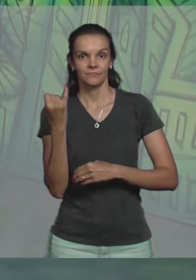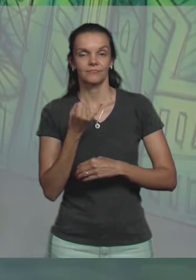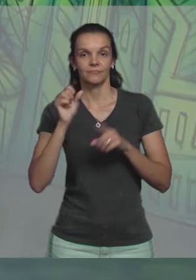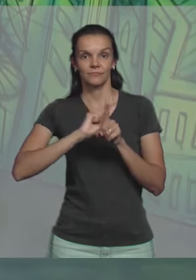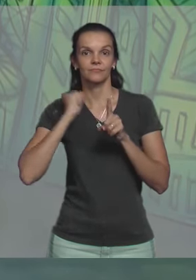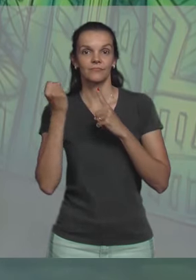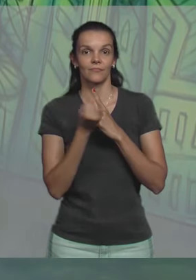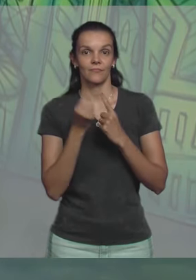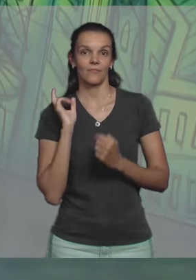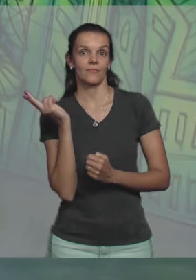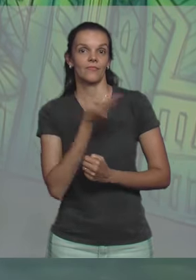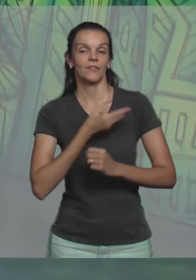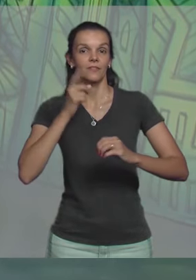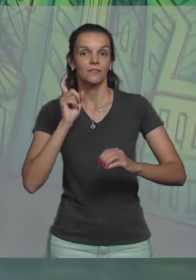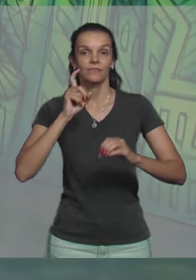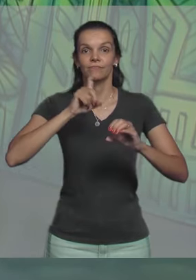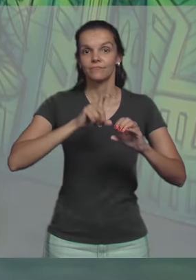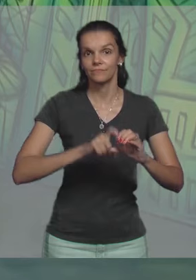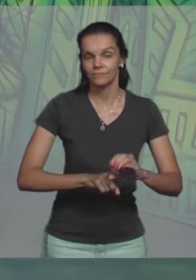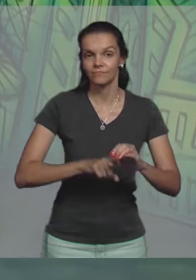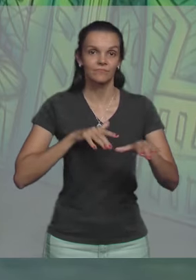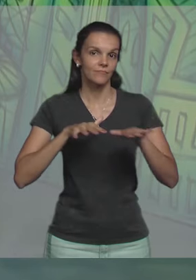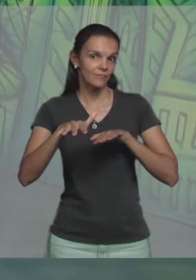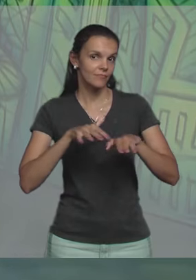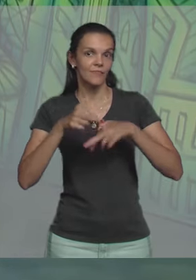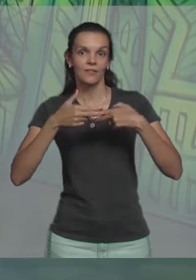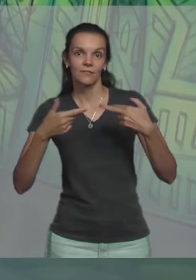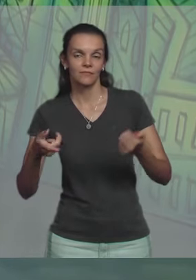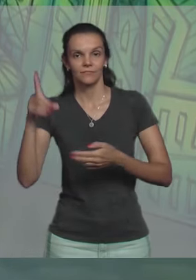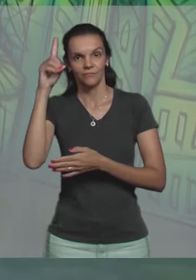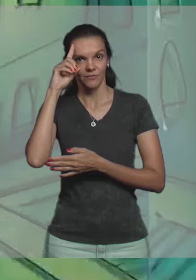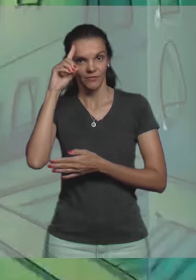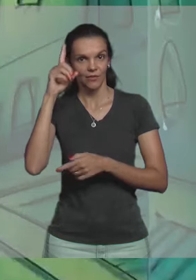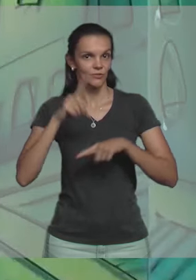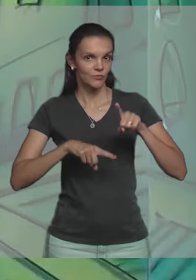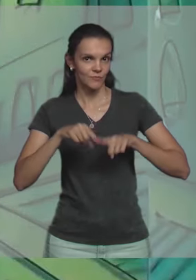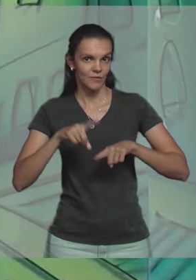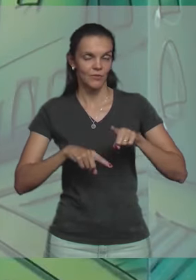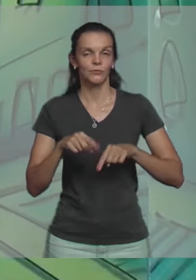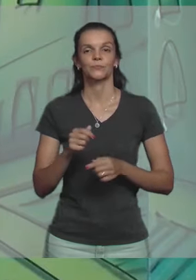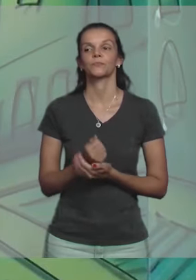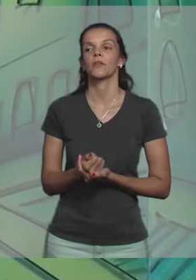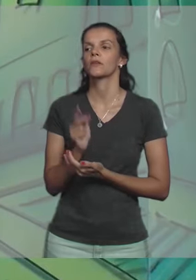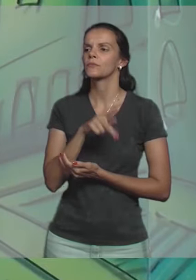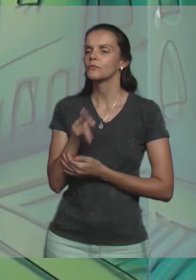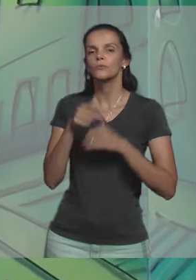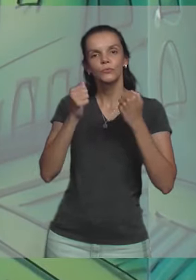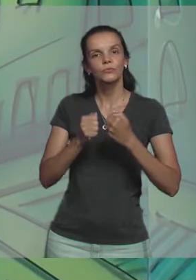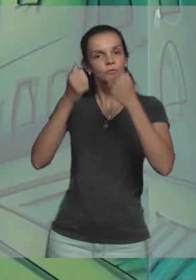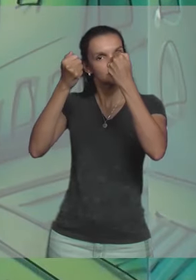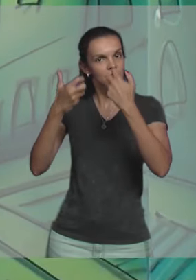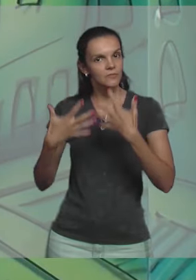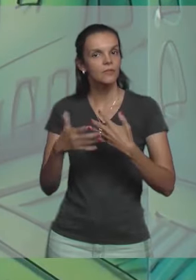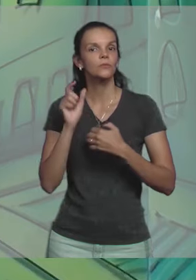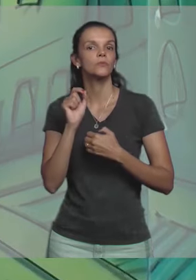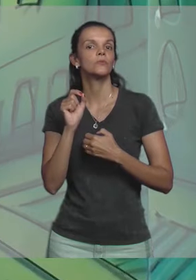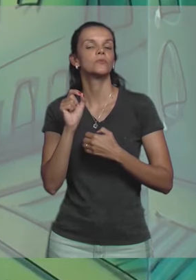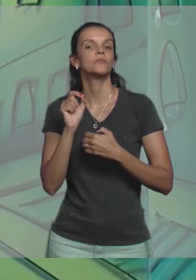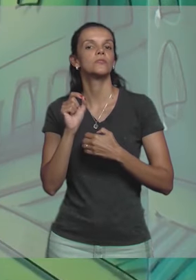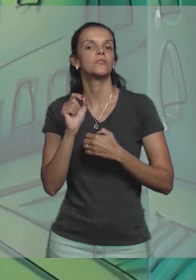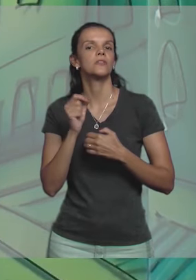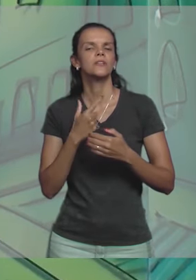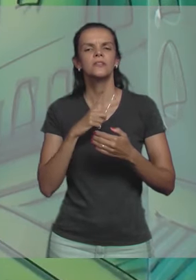Nós dependemos dessa mobilidade para as coisas do dia a dia, né? Professor, o senhor pode nos explicar sobre o que